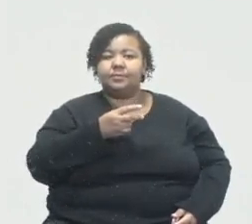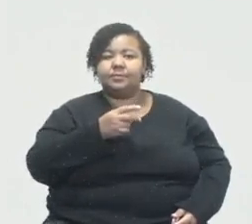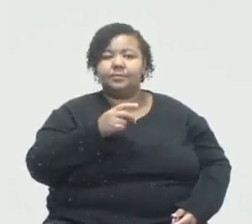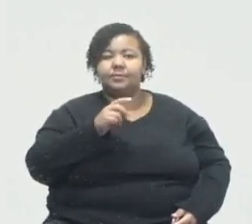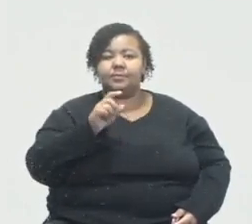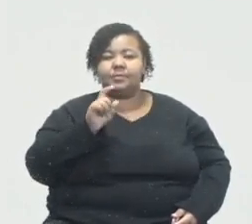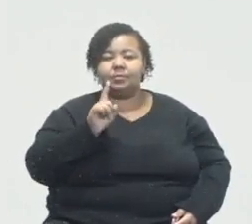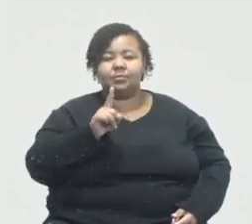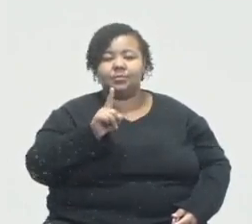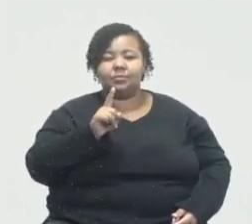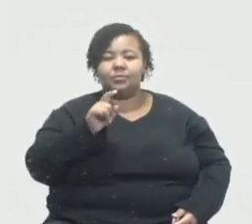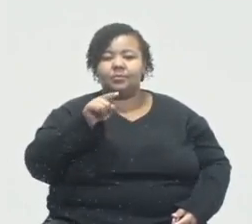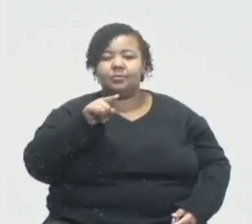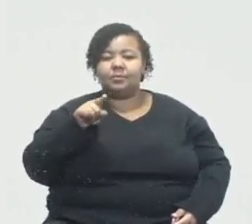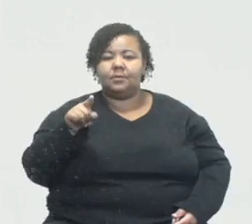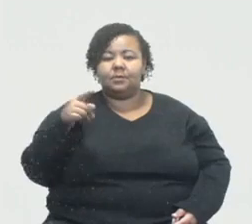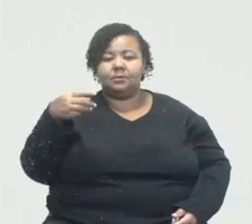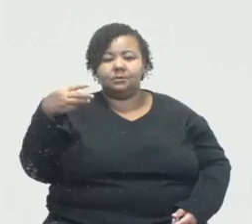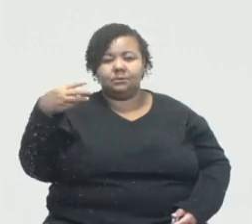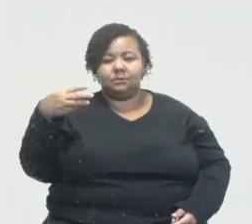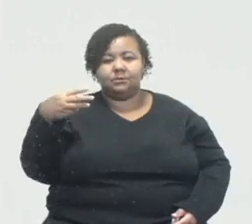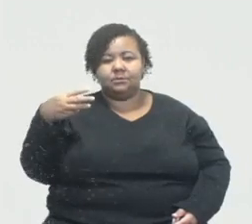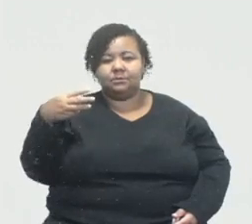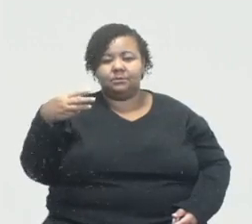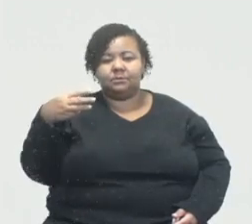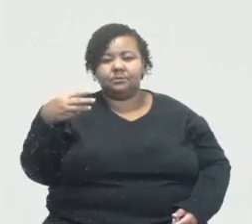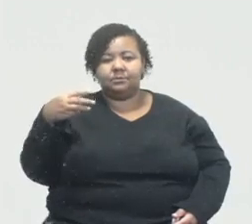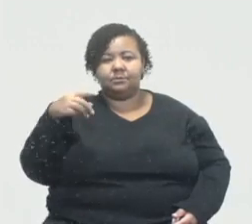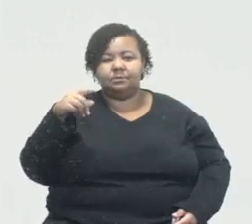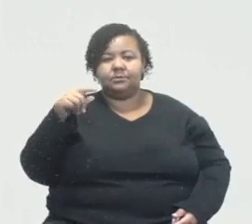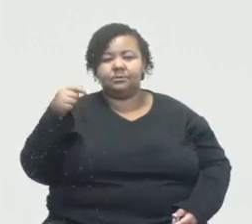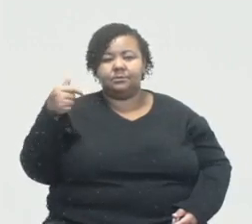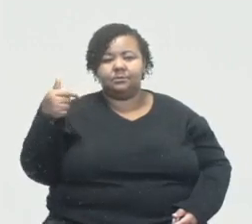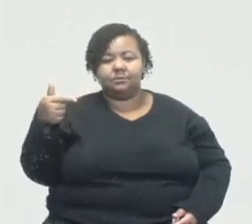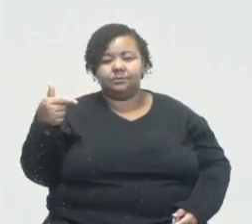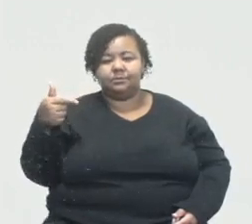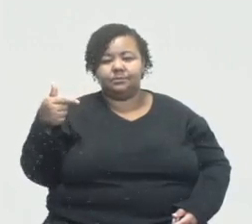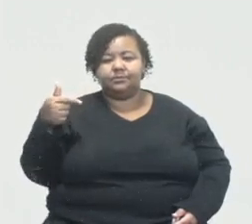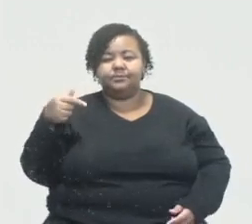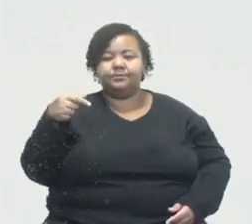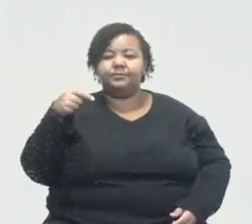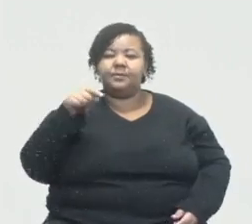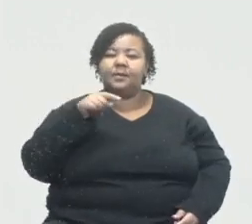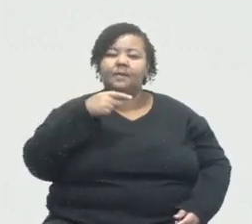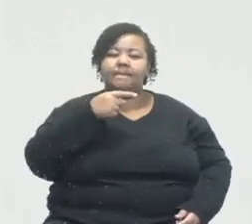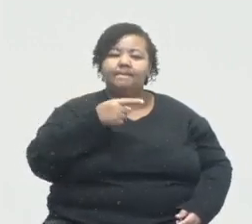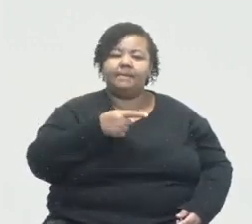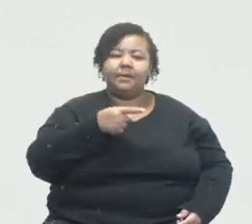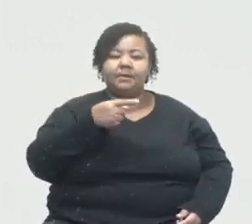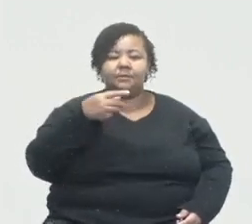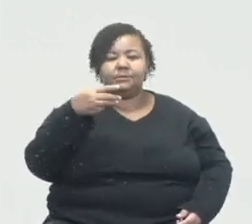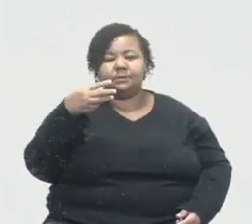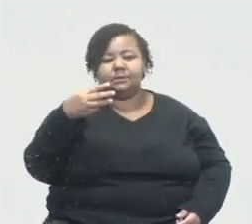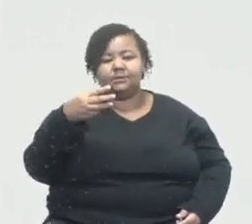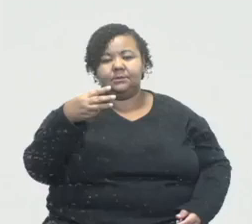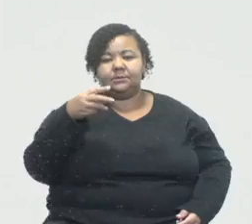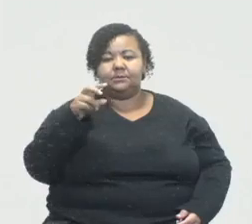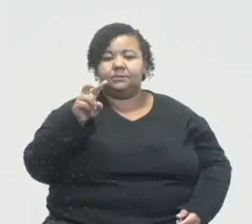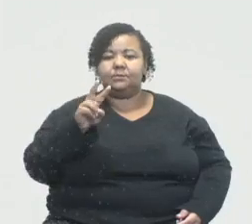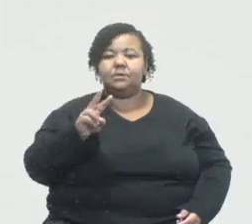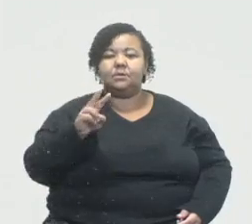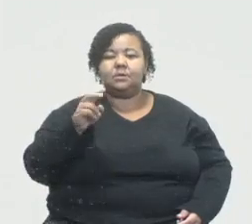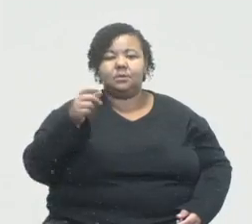1 menos 3 e 2. Menos 3. O